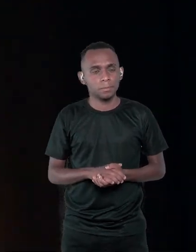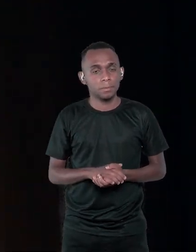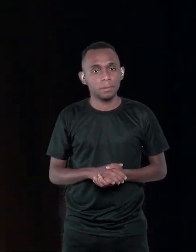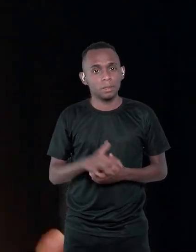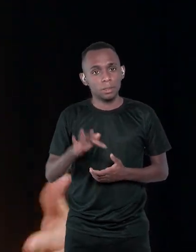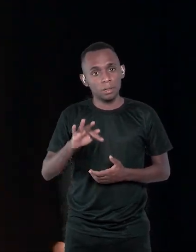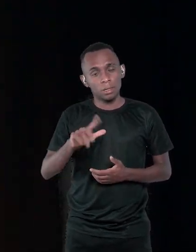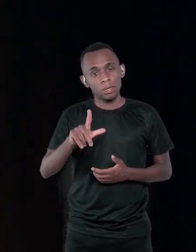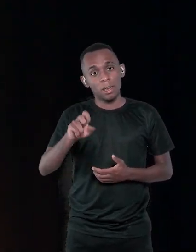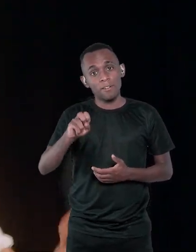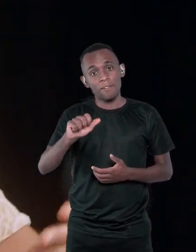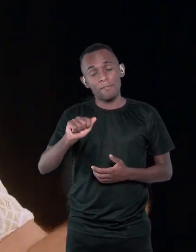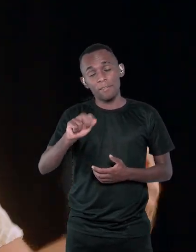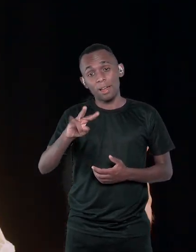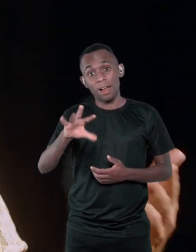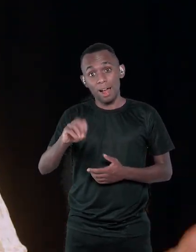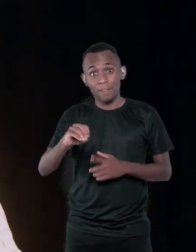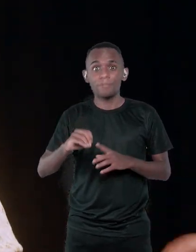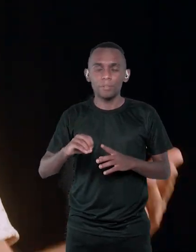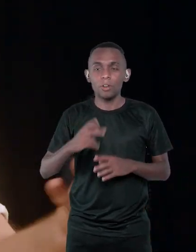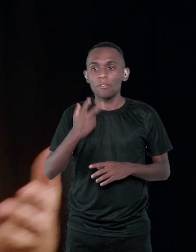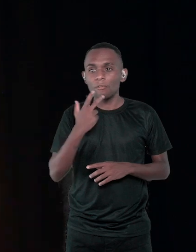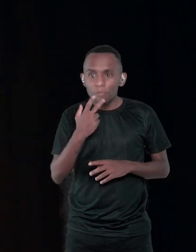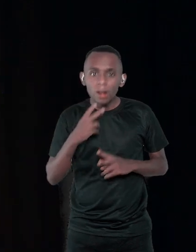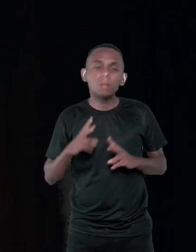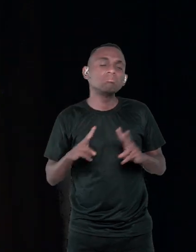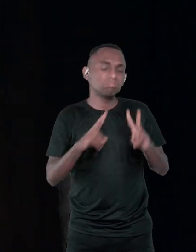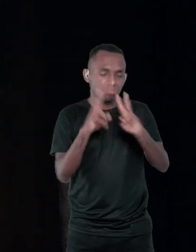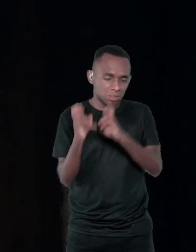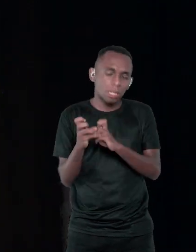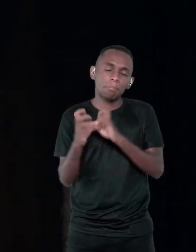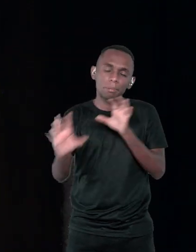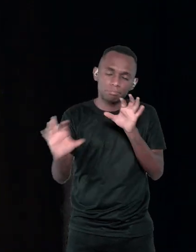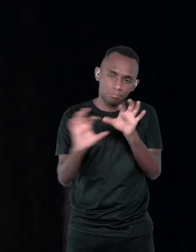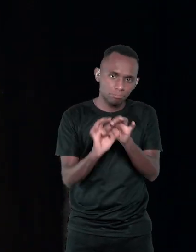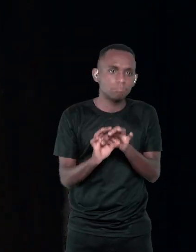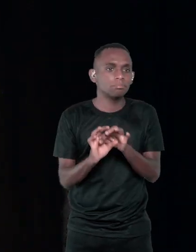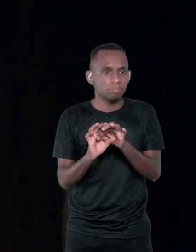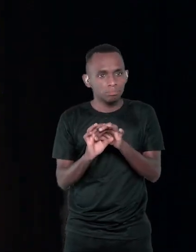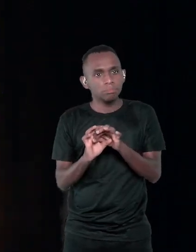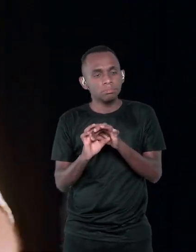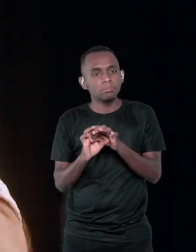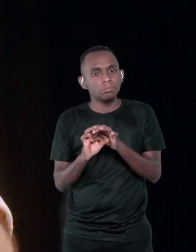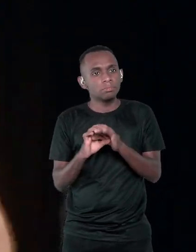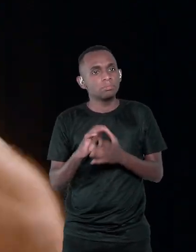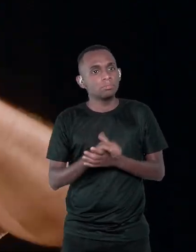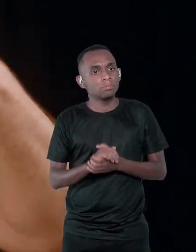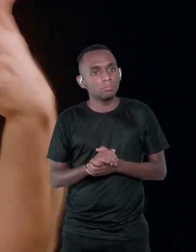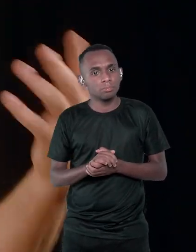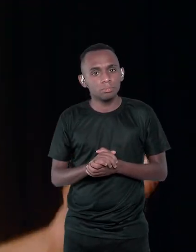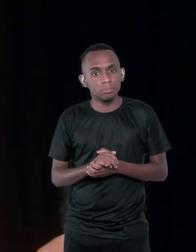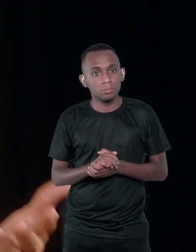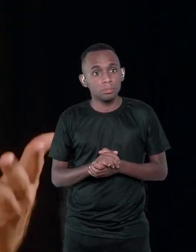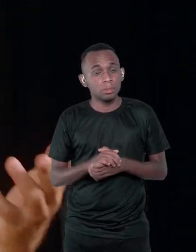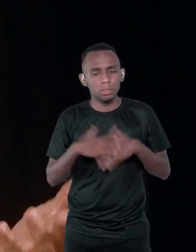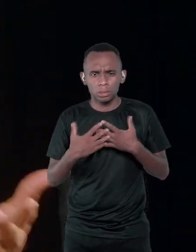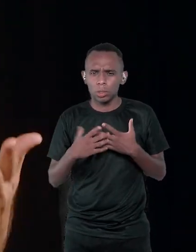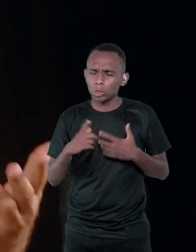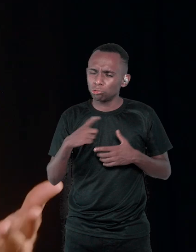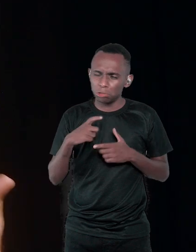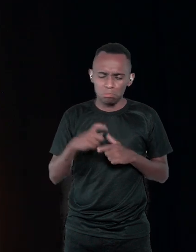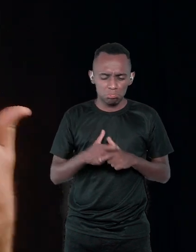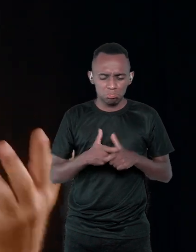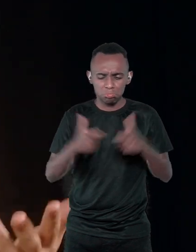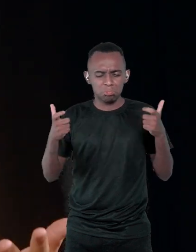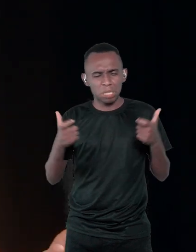O Flávio, gentilmente, falou: isso aqui tem a ver totalmente com o espírito, a toda a ver, fez uma coleção nessa época, que era 2020, na verdade, com tanta gente incrível,